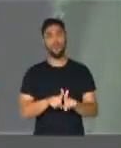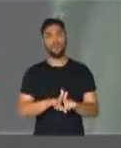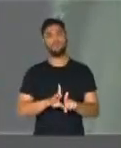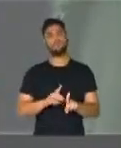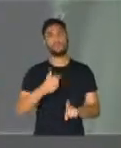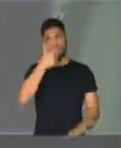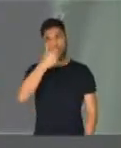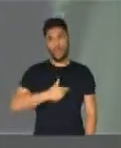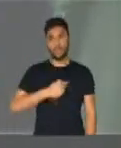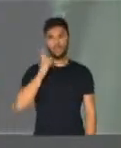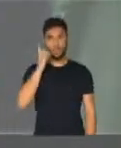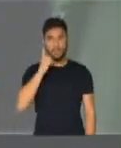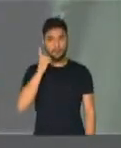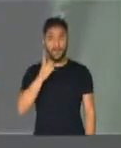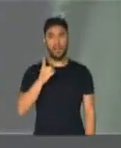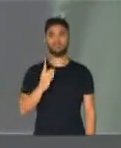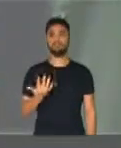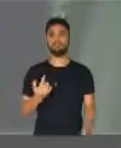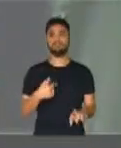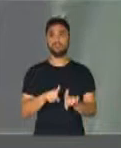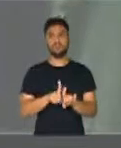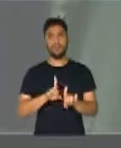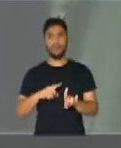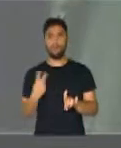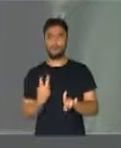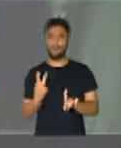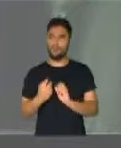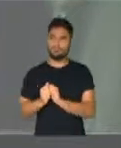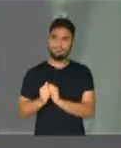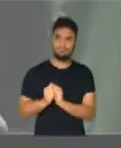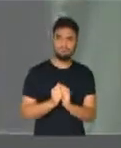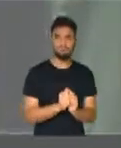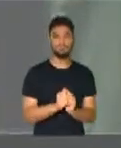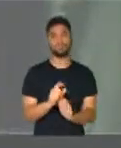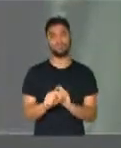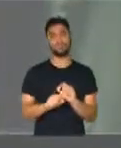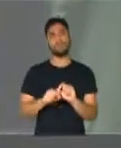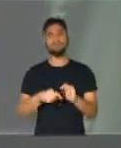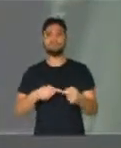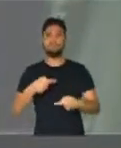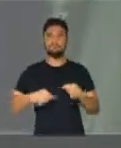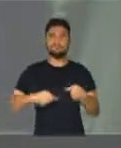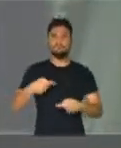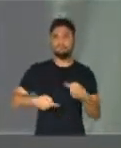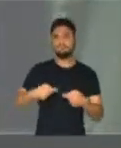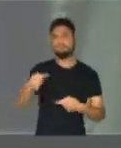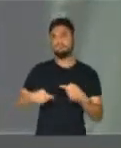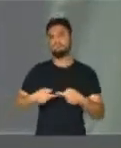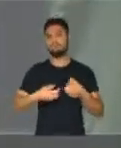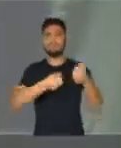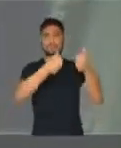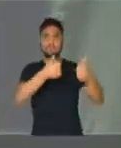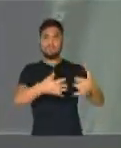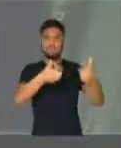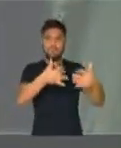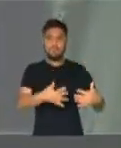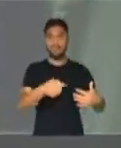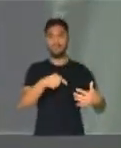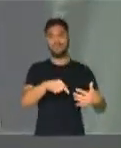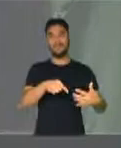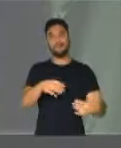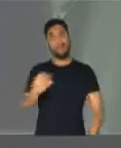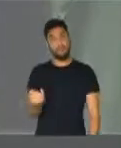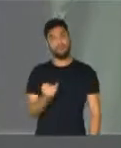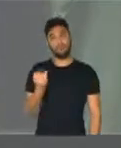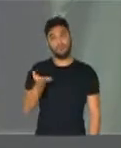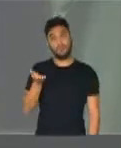mandato, condição de deputado federal, aonde estivemos juntos, dialogando, explicando a importância